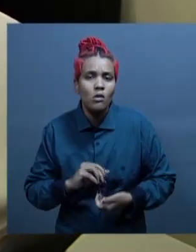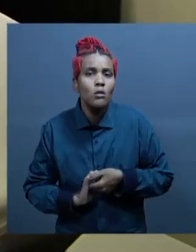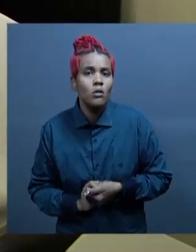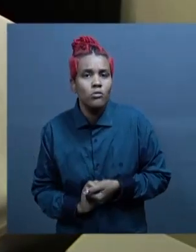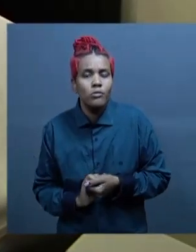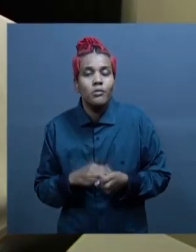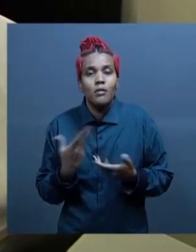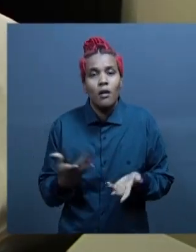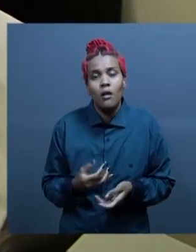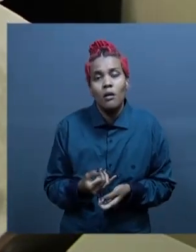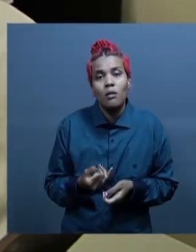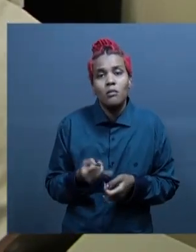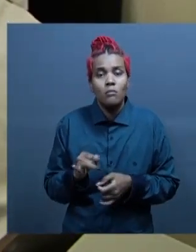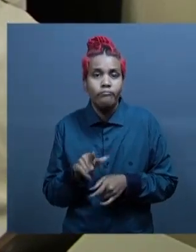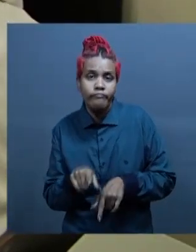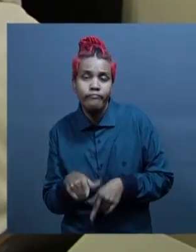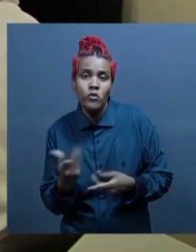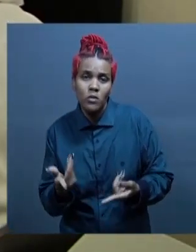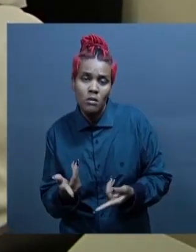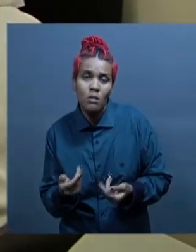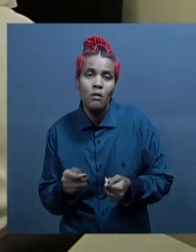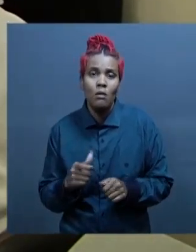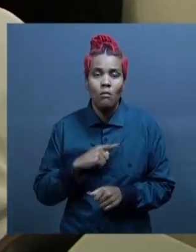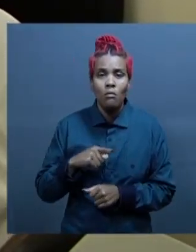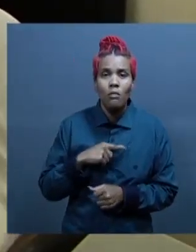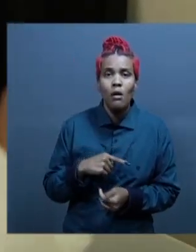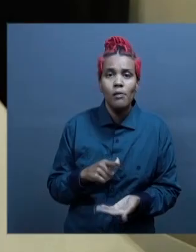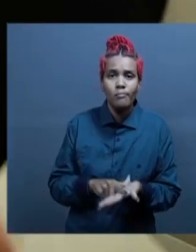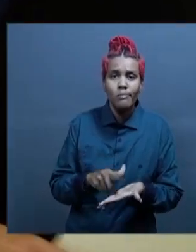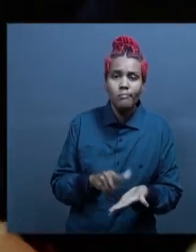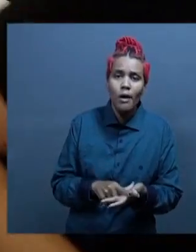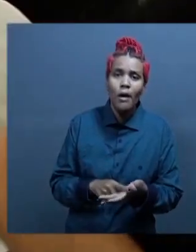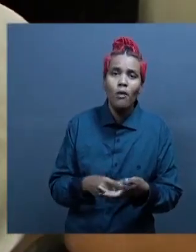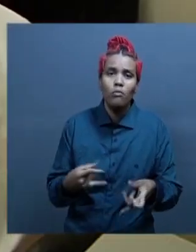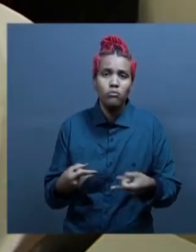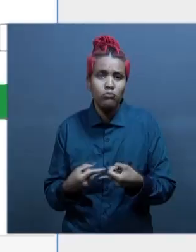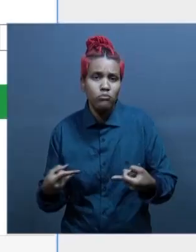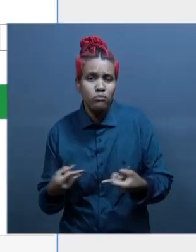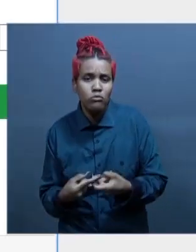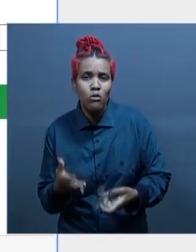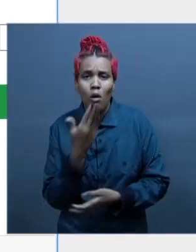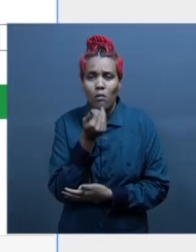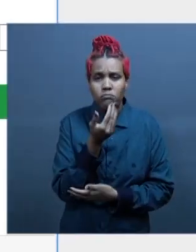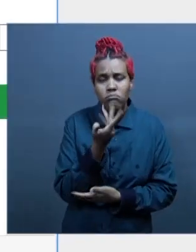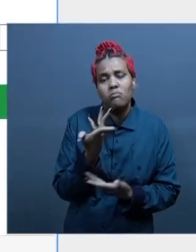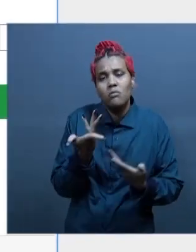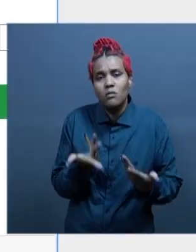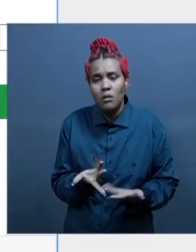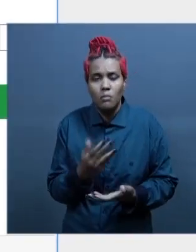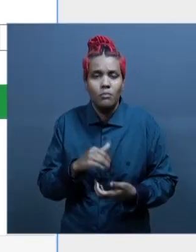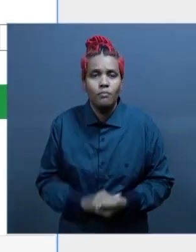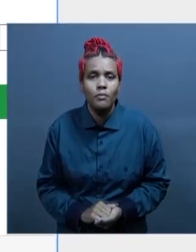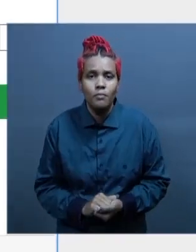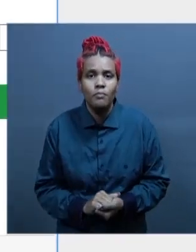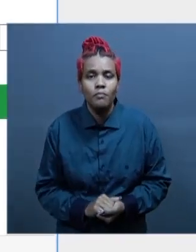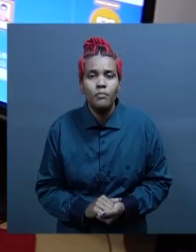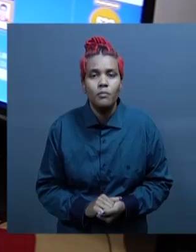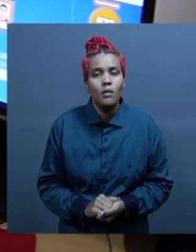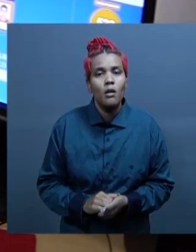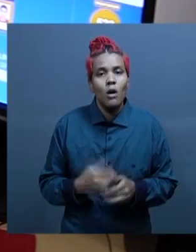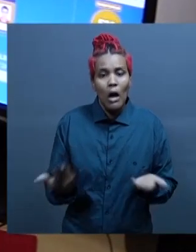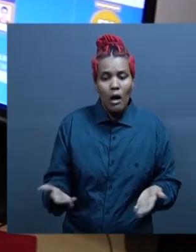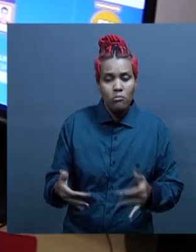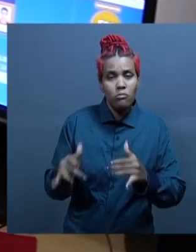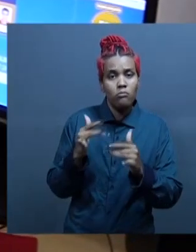prejudicar quem já adquiriu os antigos tíquetes o sistema atual de compra física e o sistema de compra digital irão